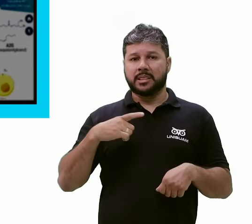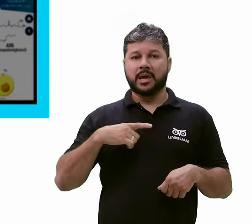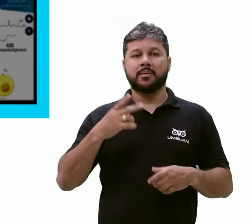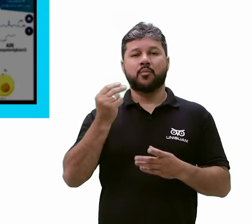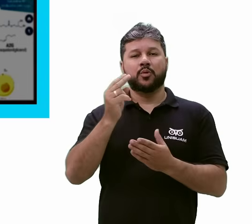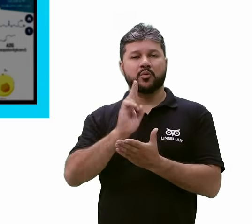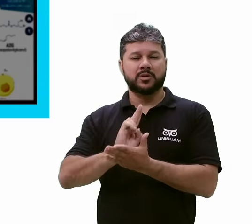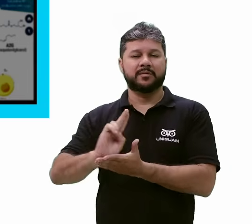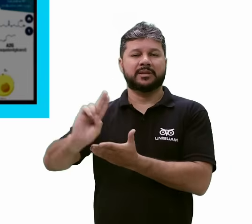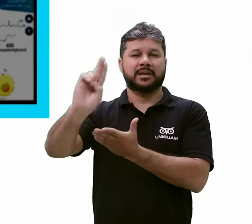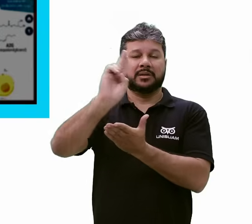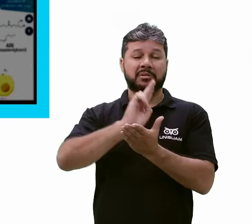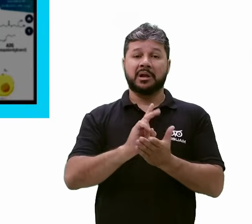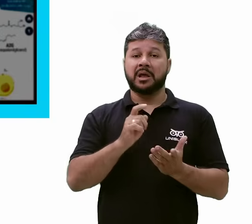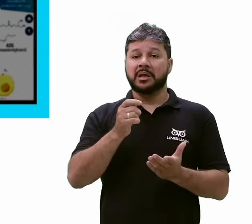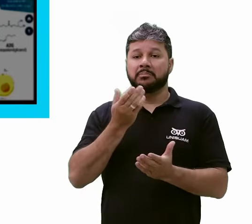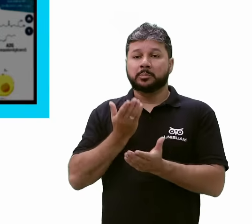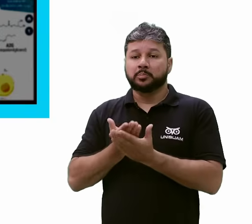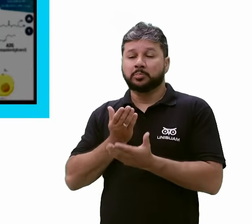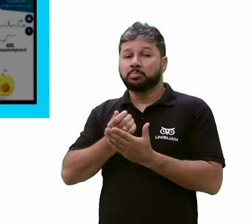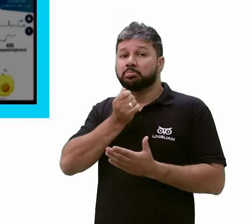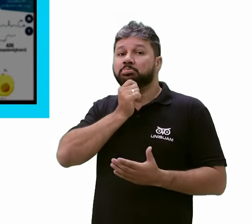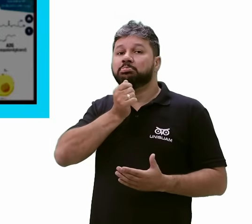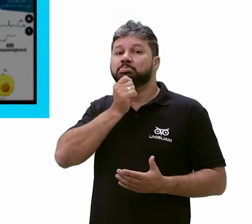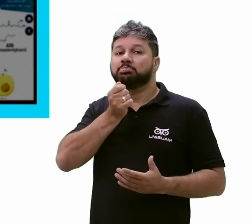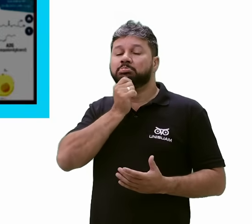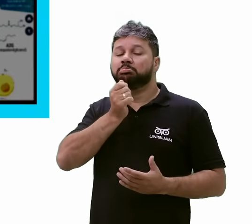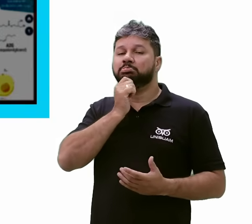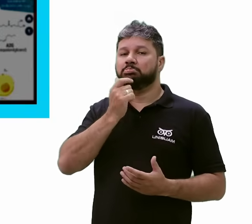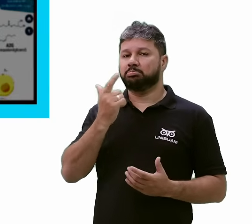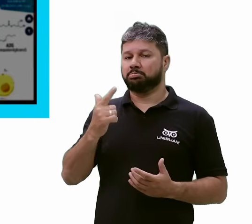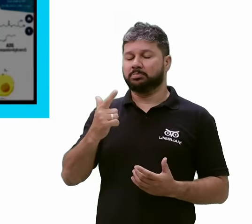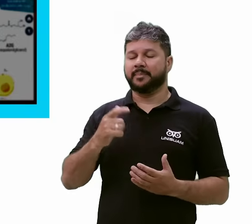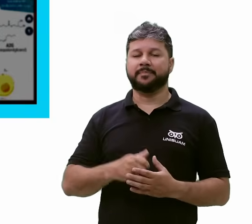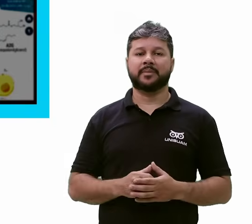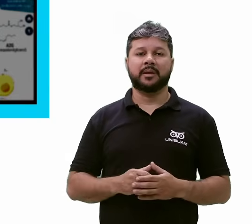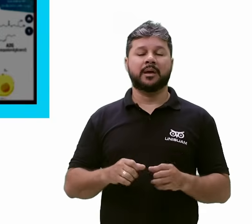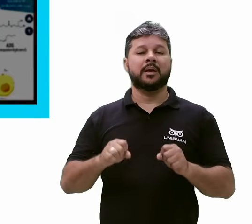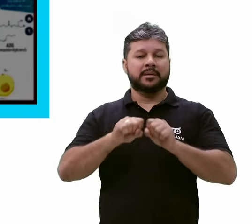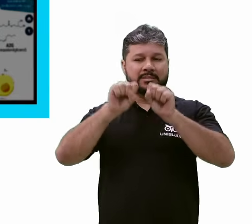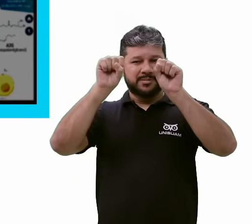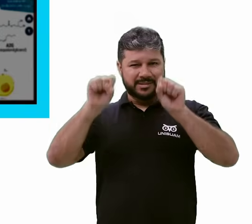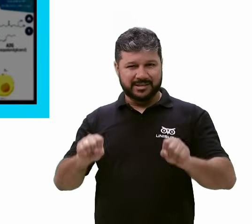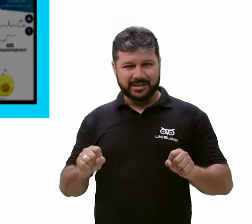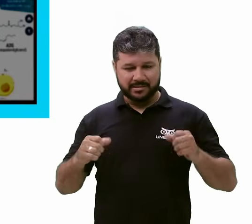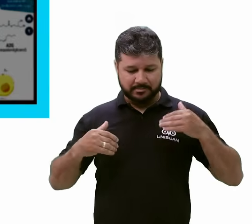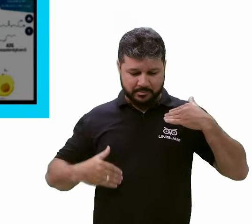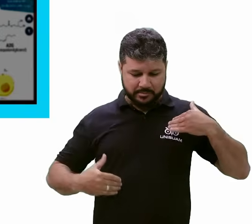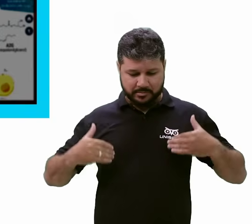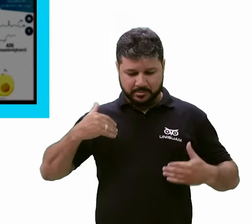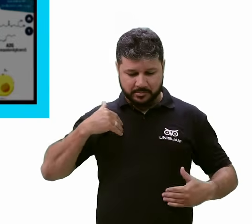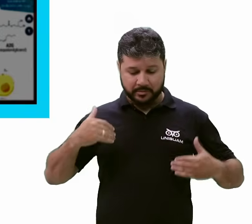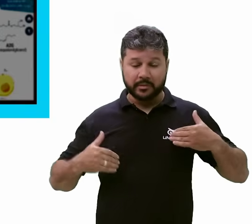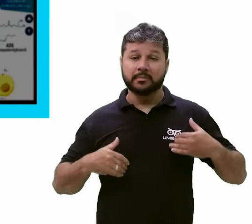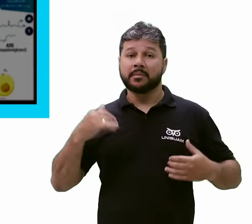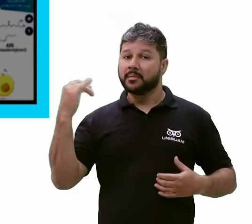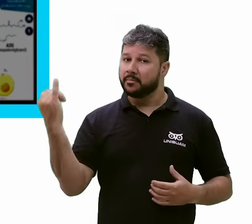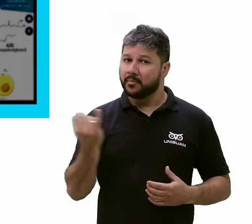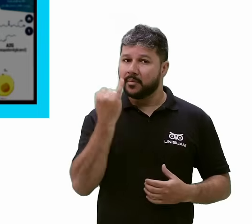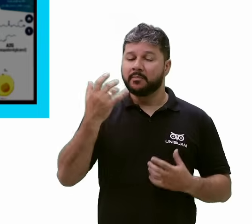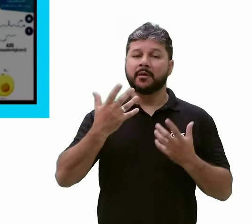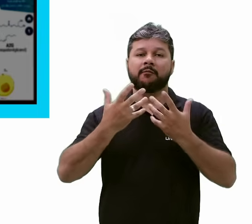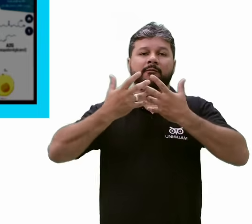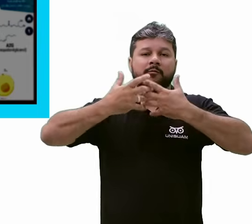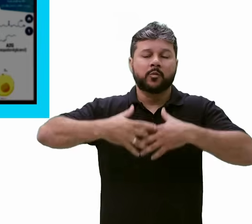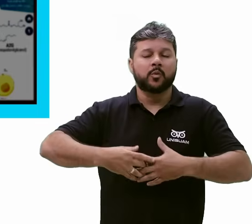que tem muitas universidades onde nem se estuda isso, tá? Esse sistema fisiológico, mas é um sistema fisiológico extremamente